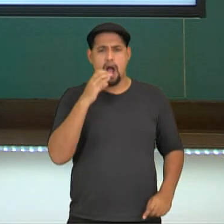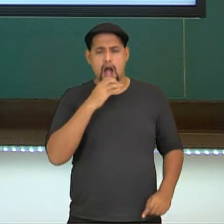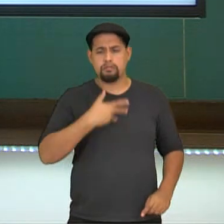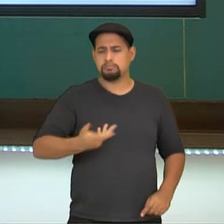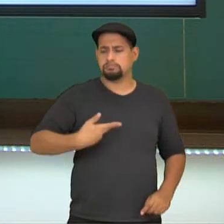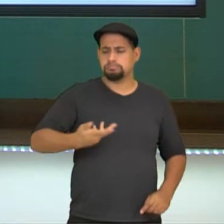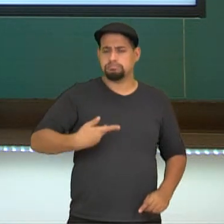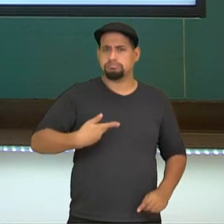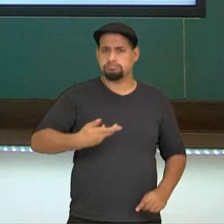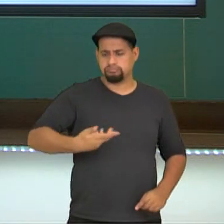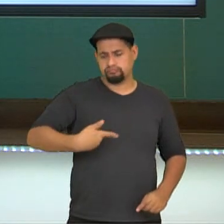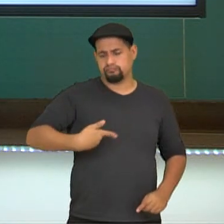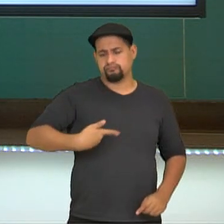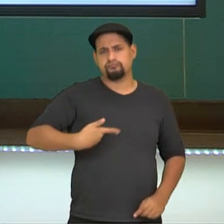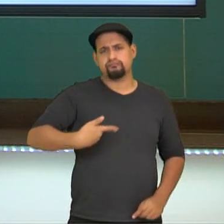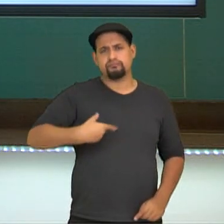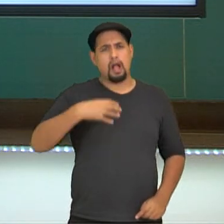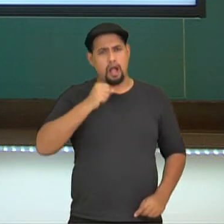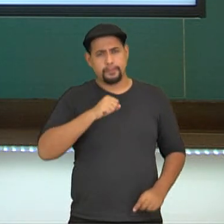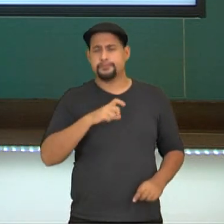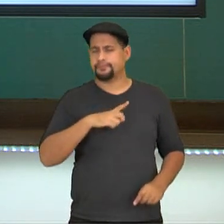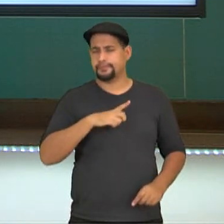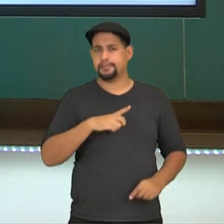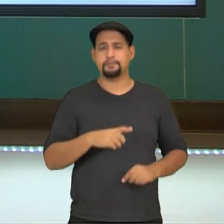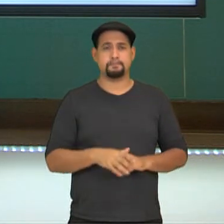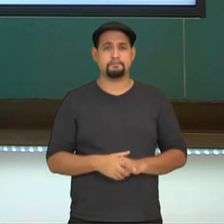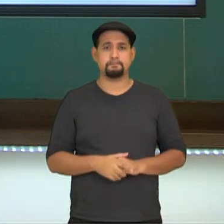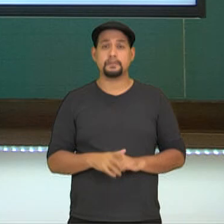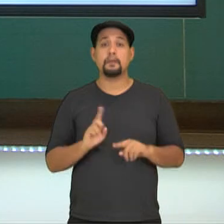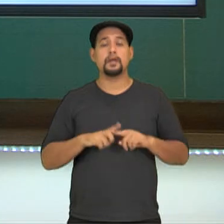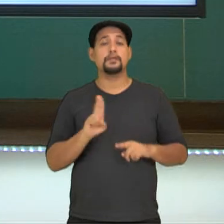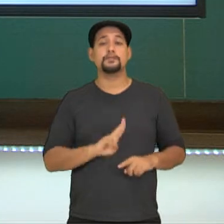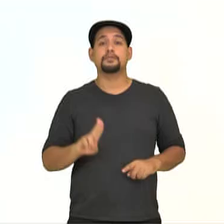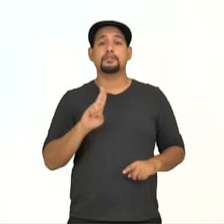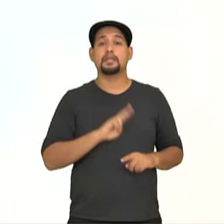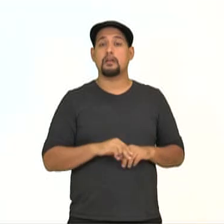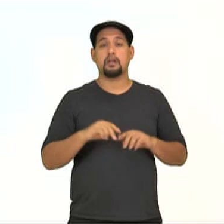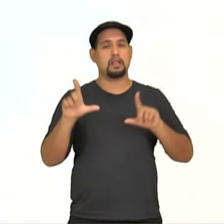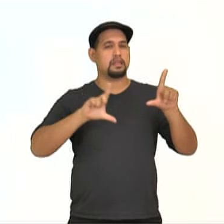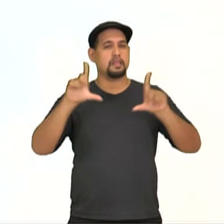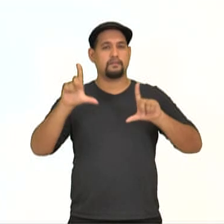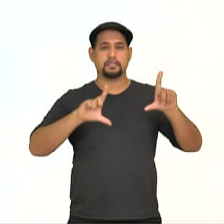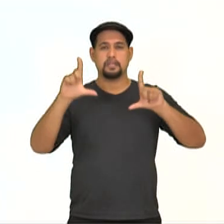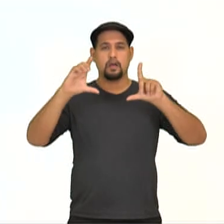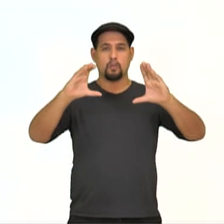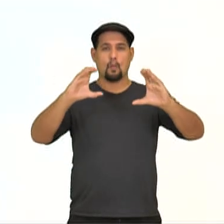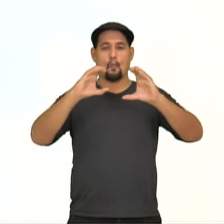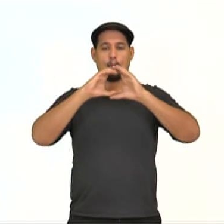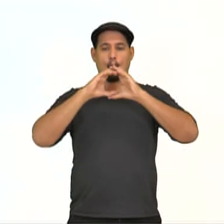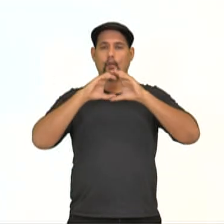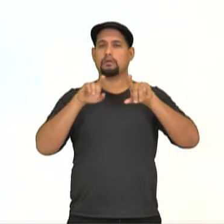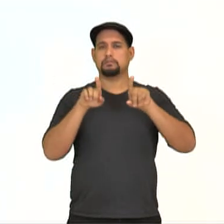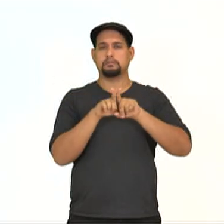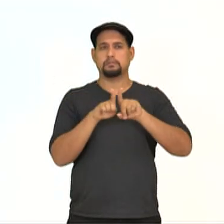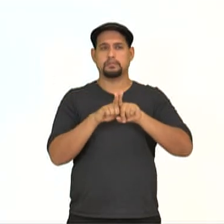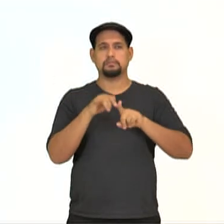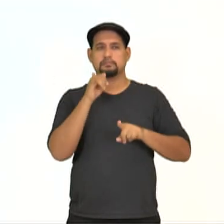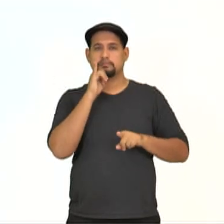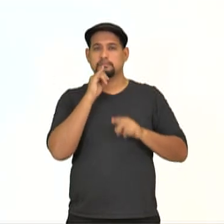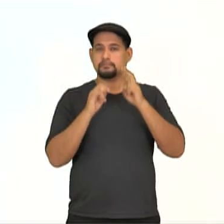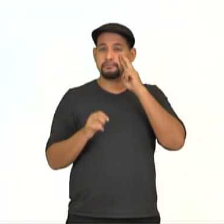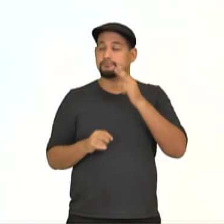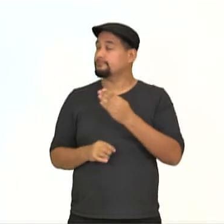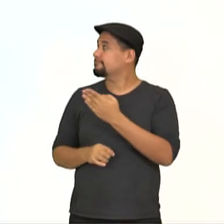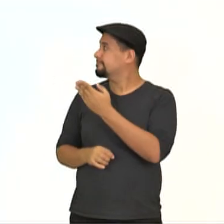vai ser a aceleração que a carga vai sofrer, né? Isso é usado em tubos de televisão, né? Tubos de televisão